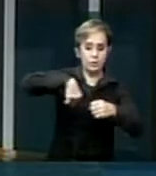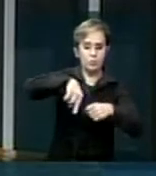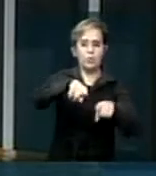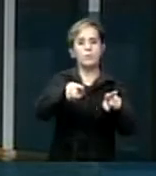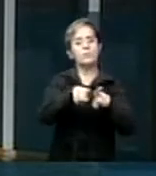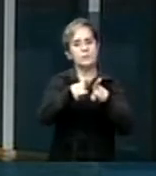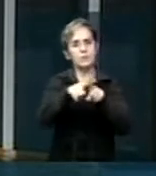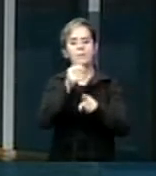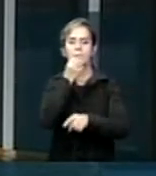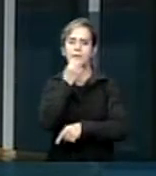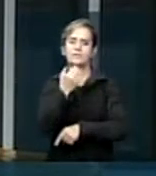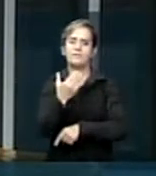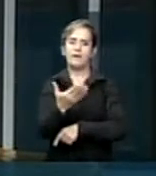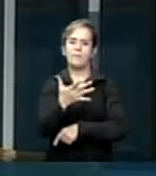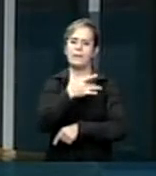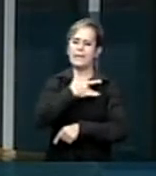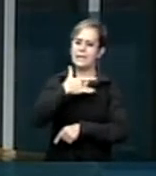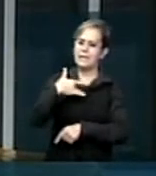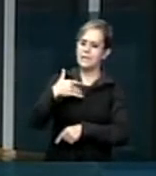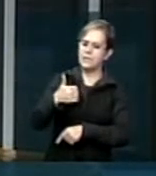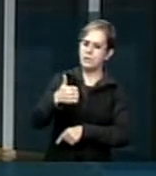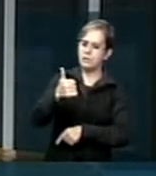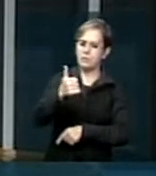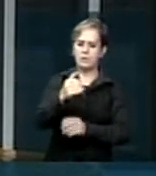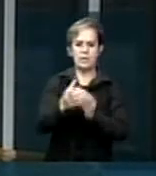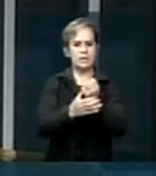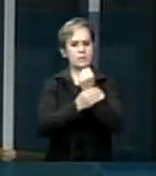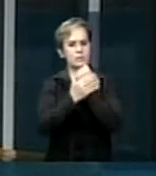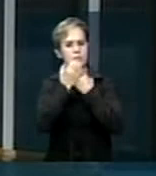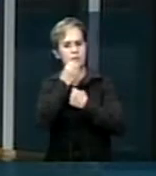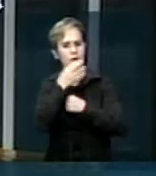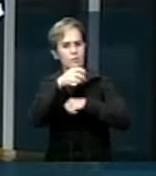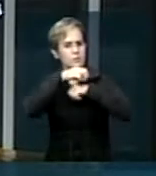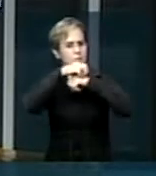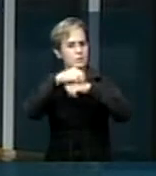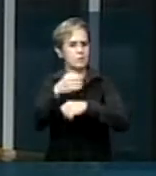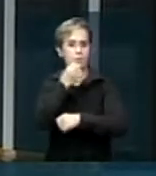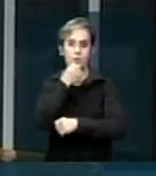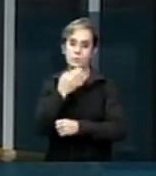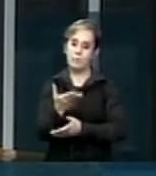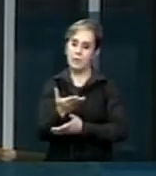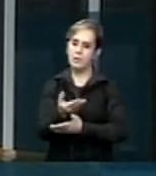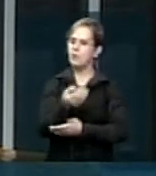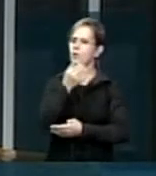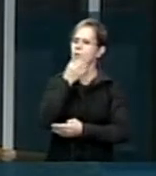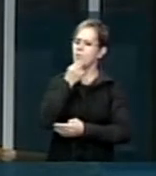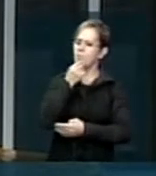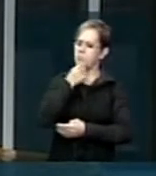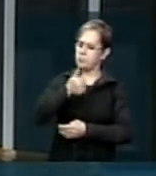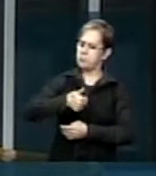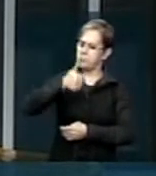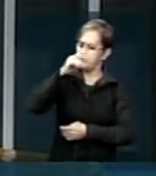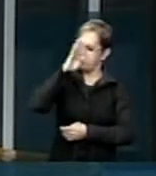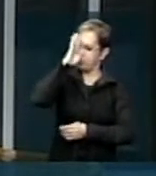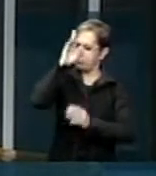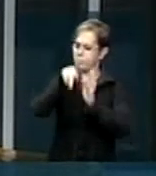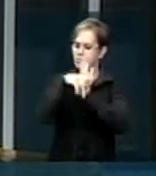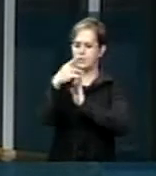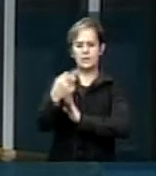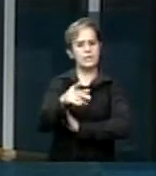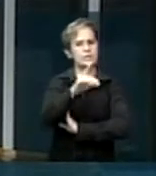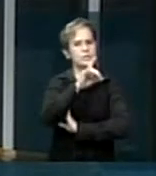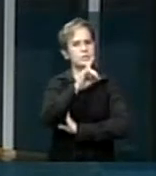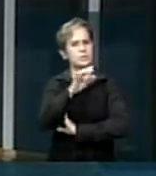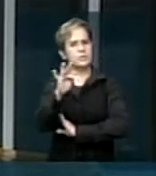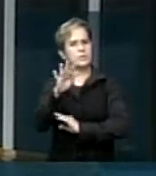e com transporte decente. Sabe as palavras de um homem que foi pioneiro do governo do Distrito Federal no apoio ao entorno